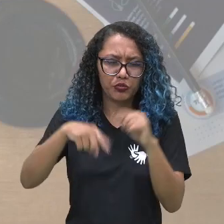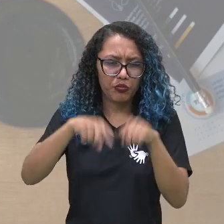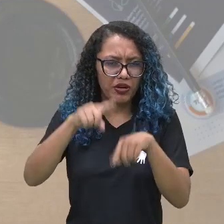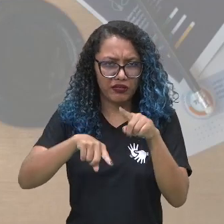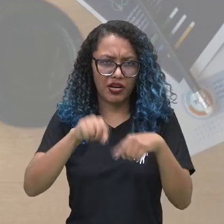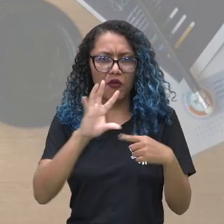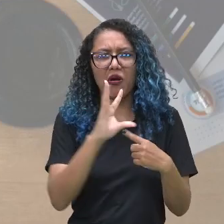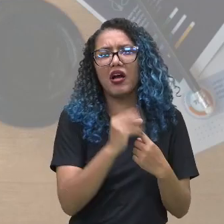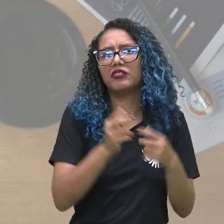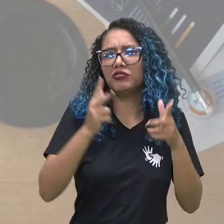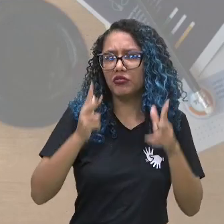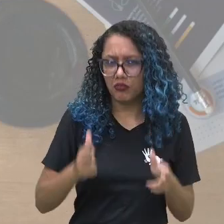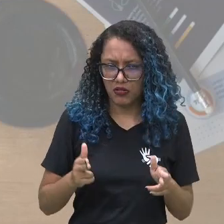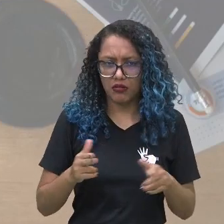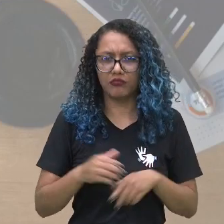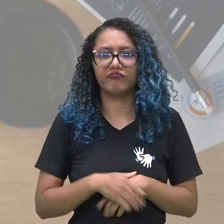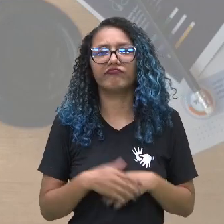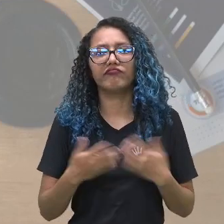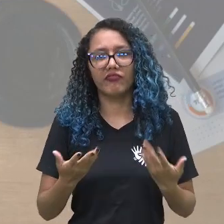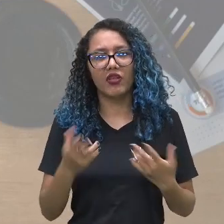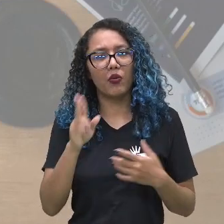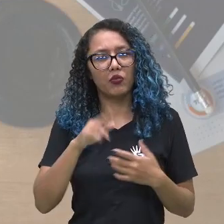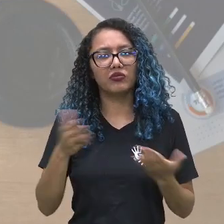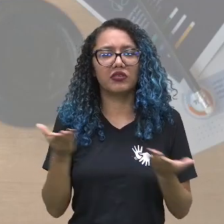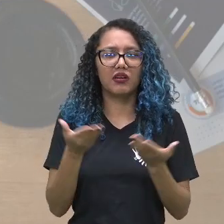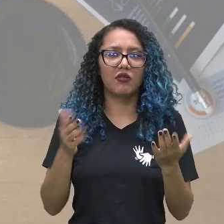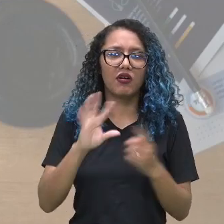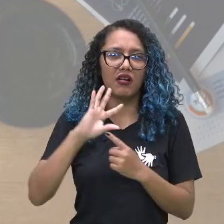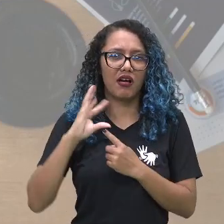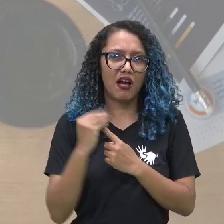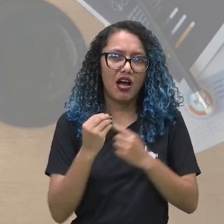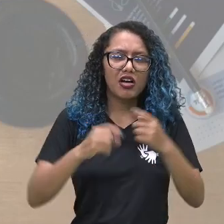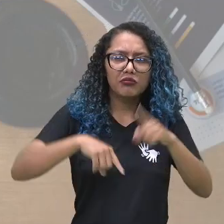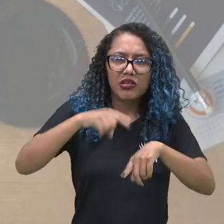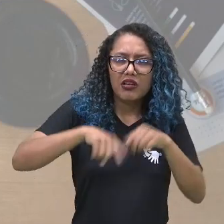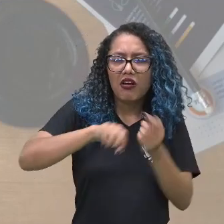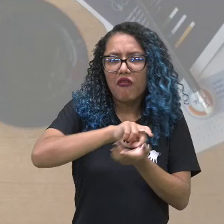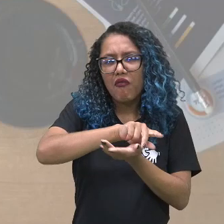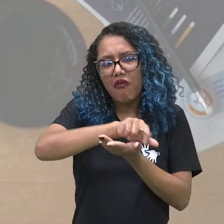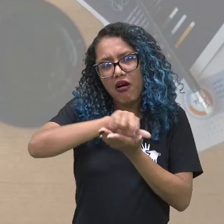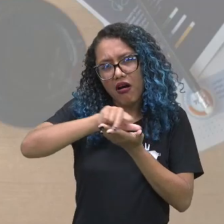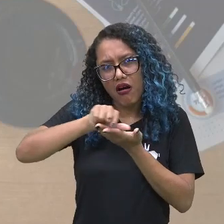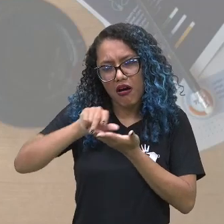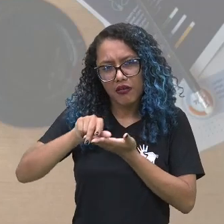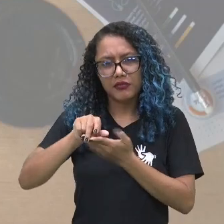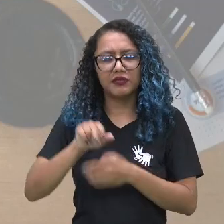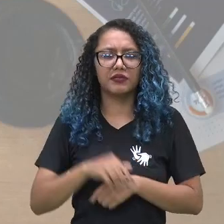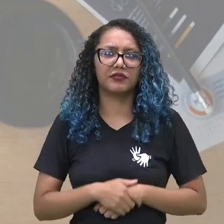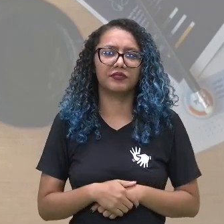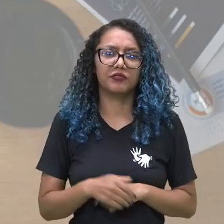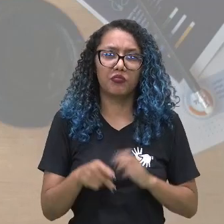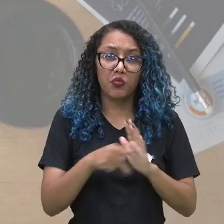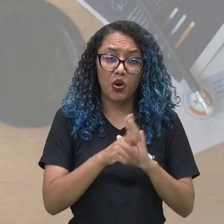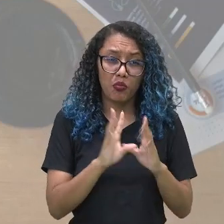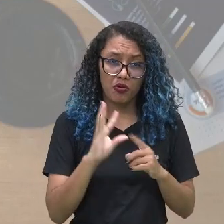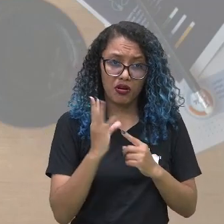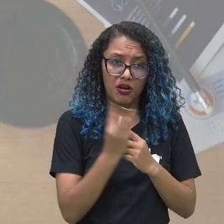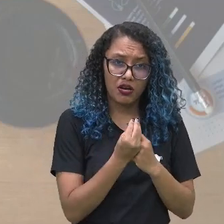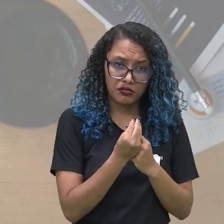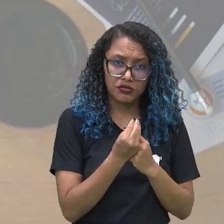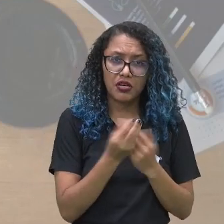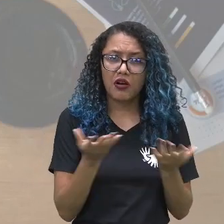exploração comercial das obras de arte. Então, você tem na arte como você pode adquirir